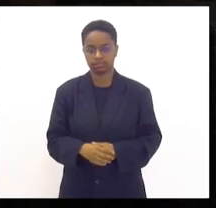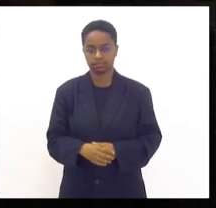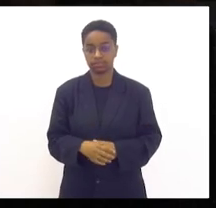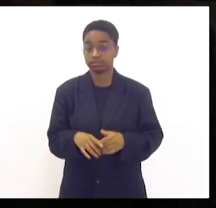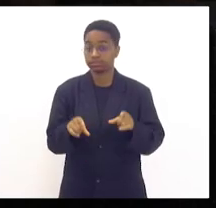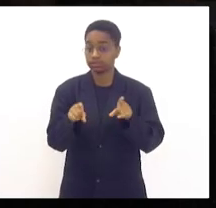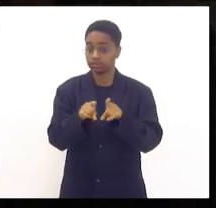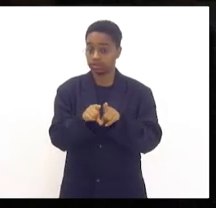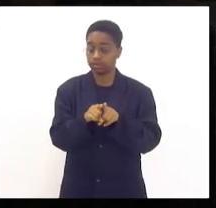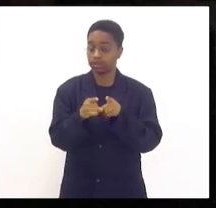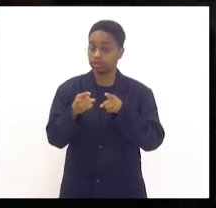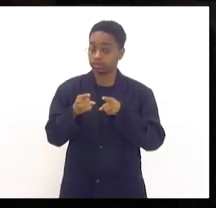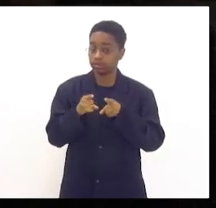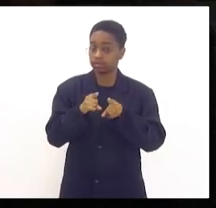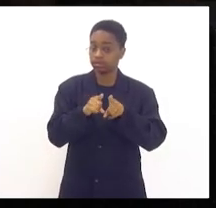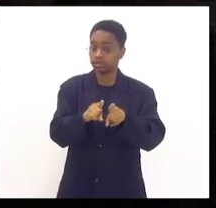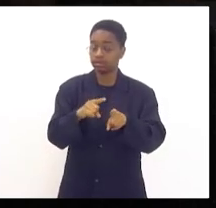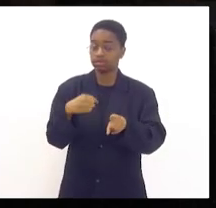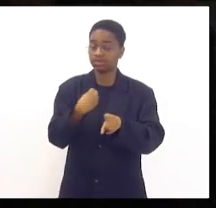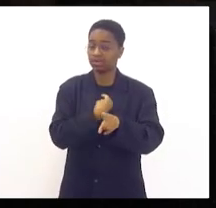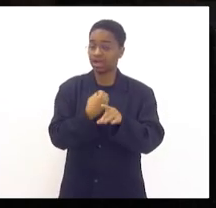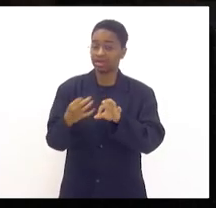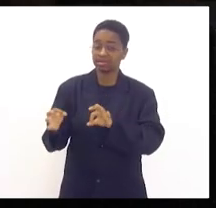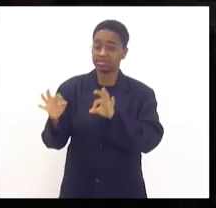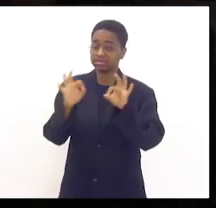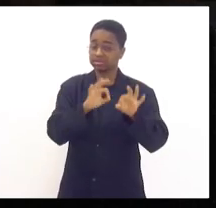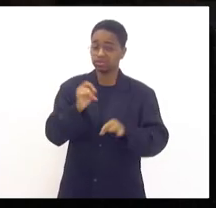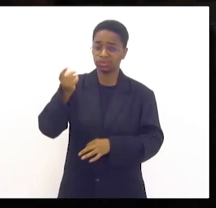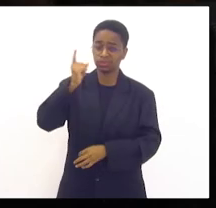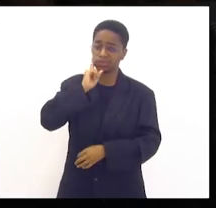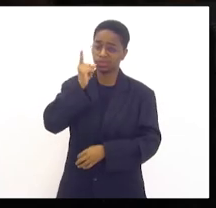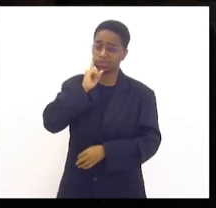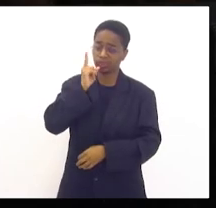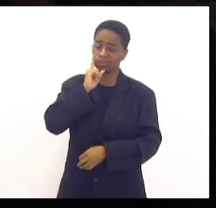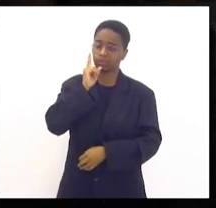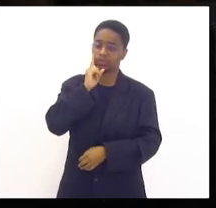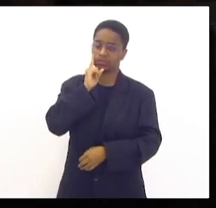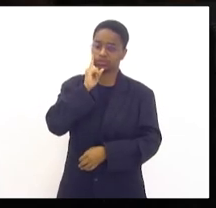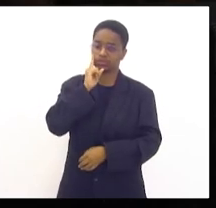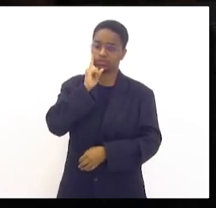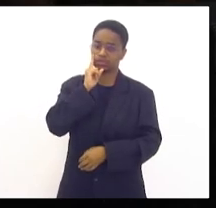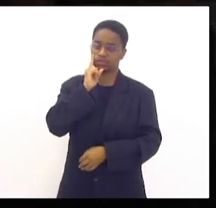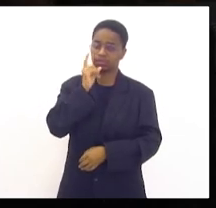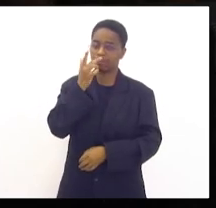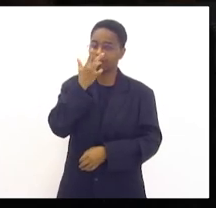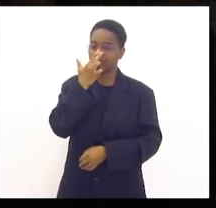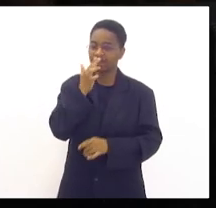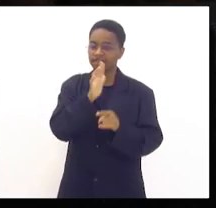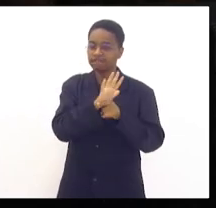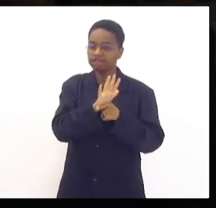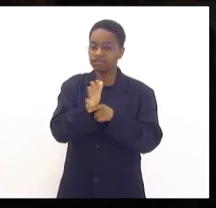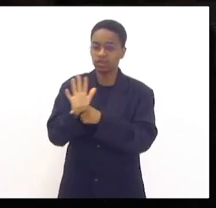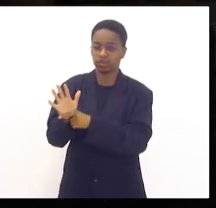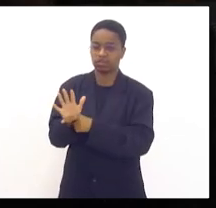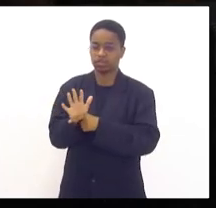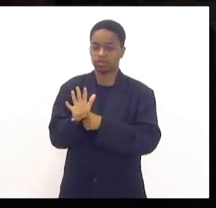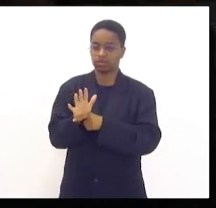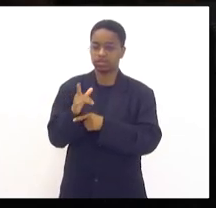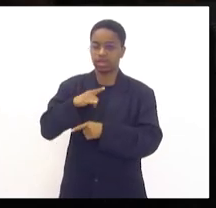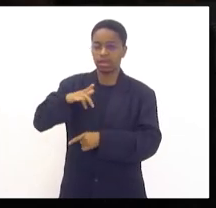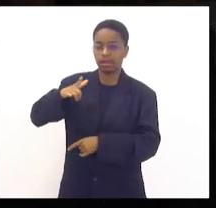Concomitantemente, a gente assiste todos os dias um filme feito por